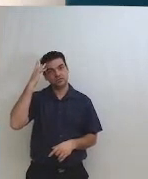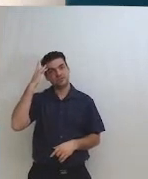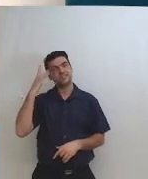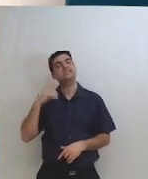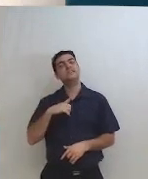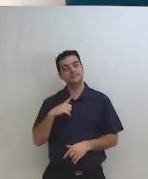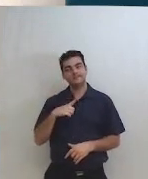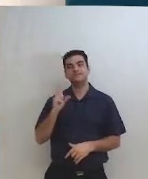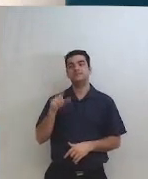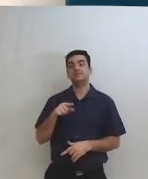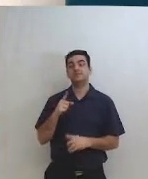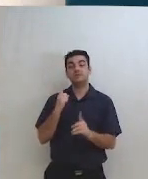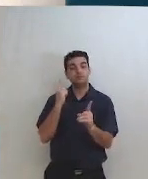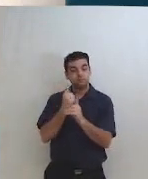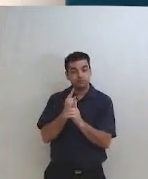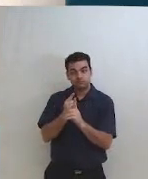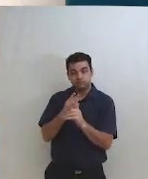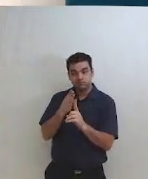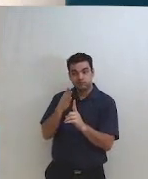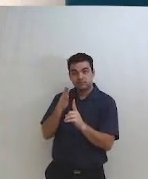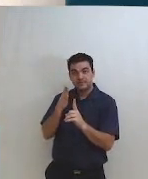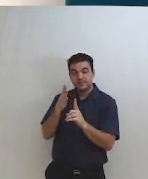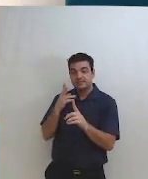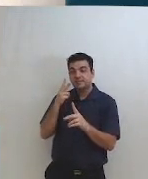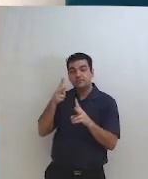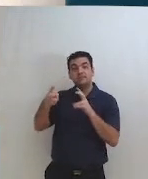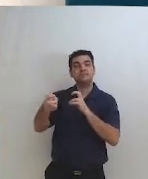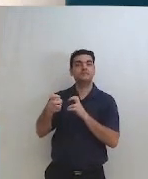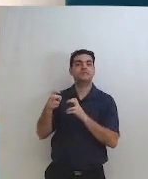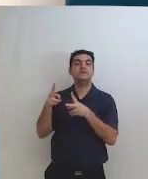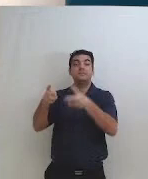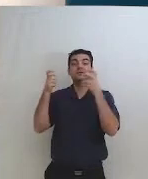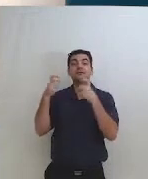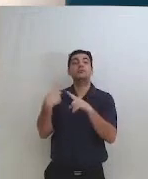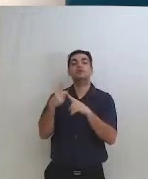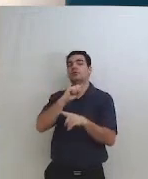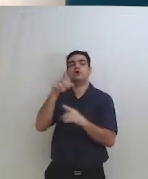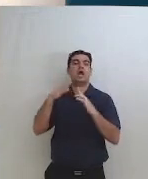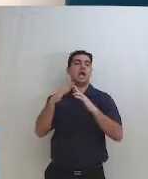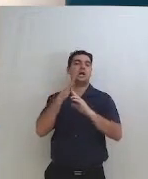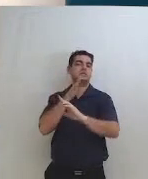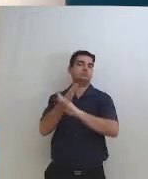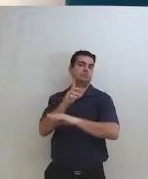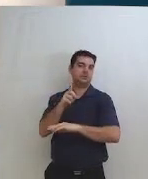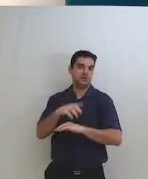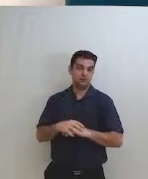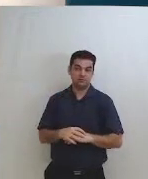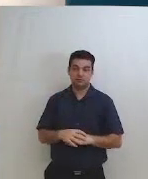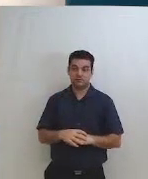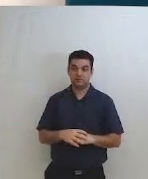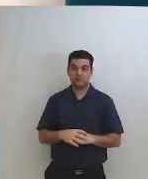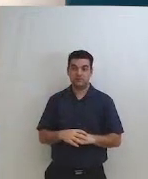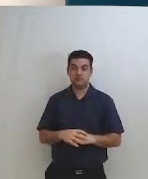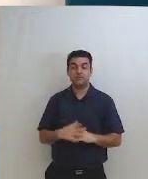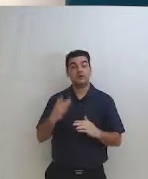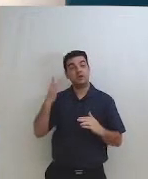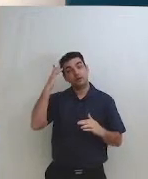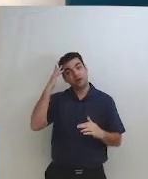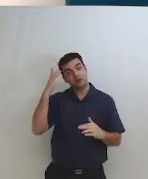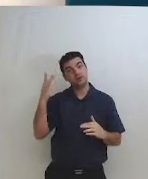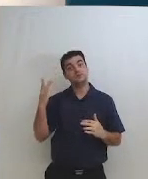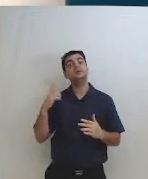flagrante e não da adentrar o domicílio sem autorização, respeitados inclusive os